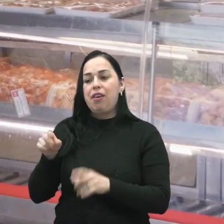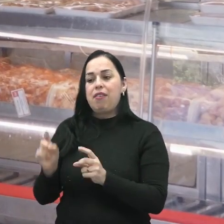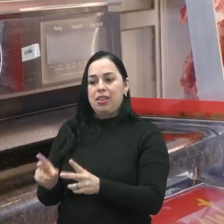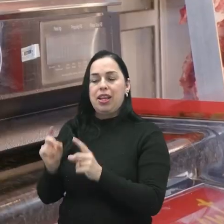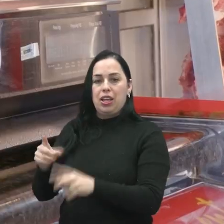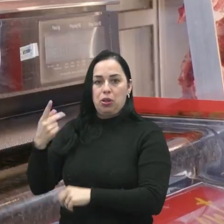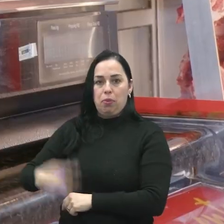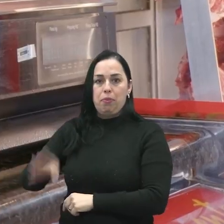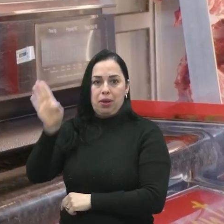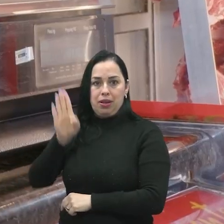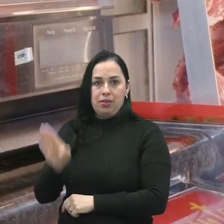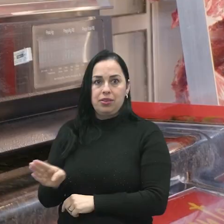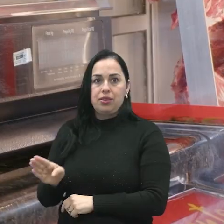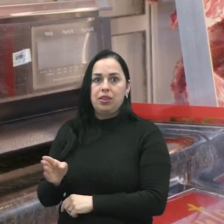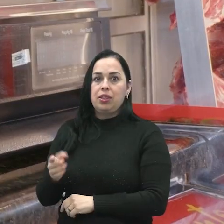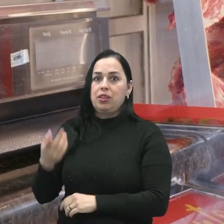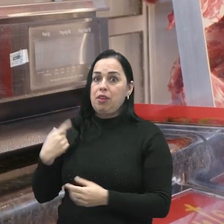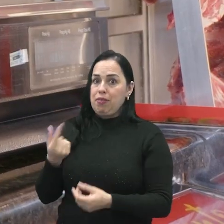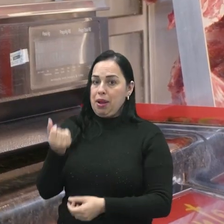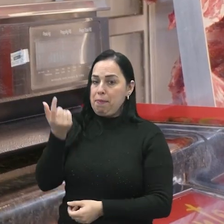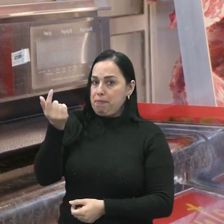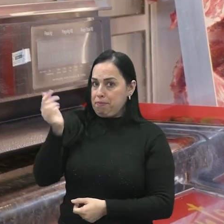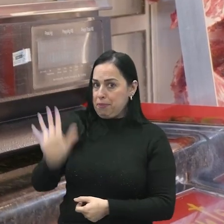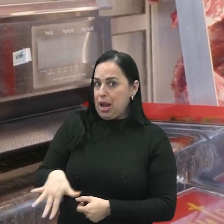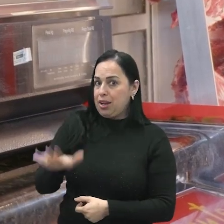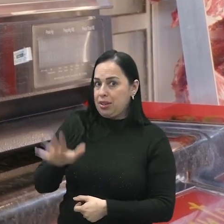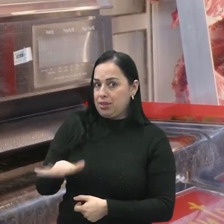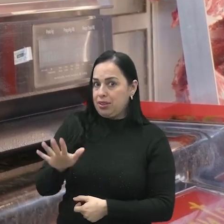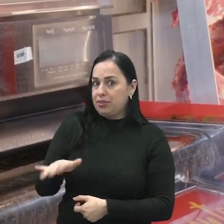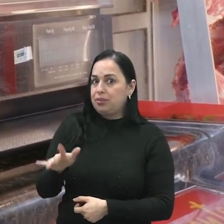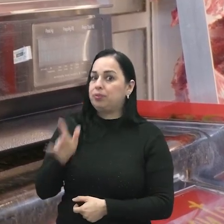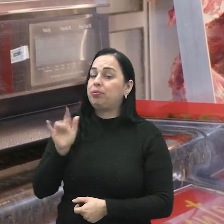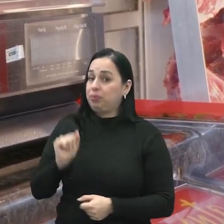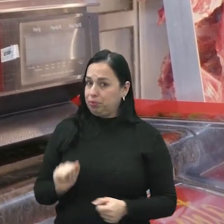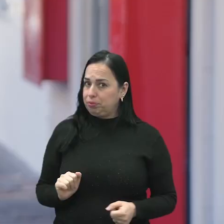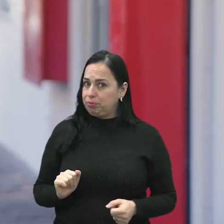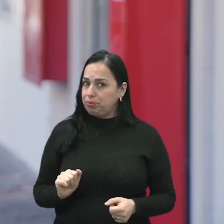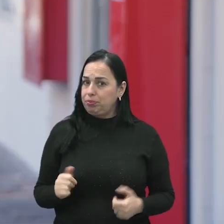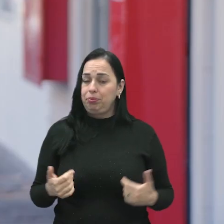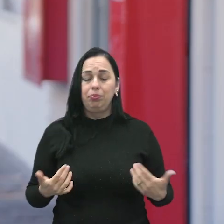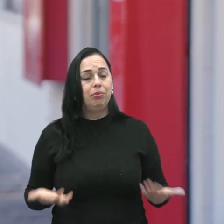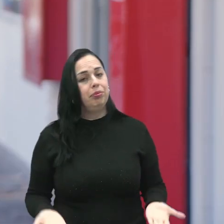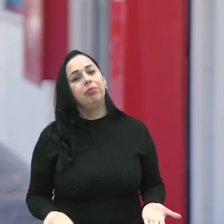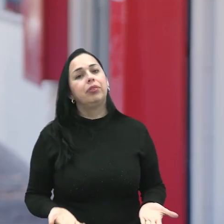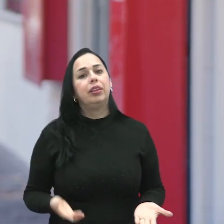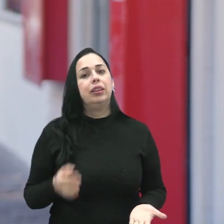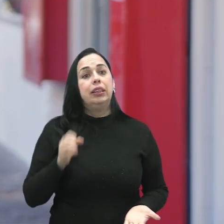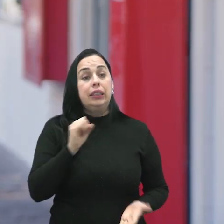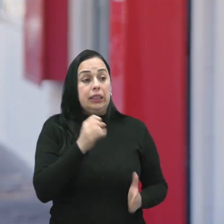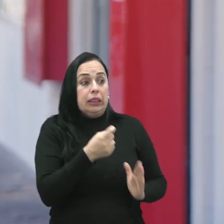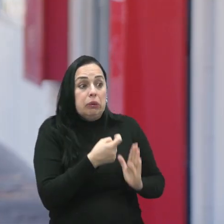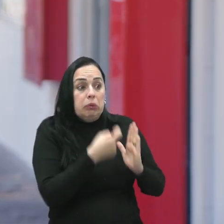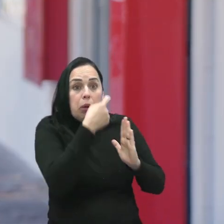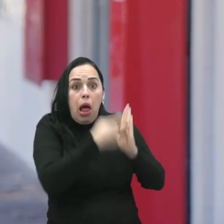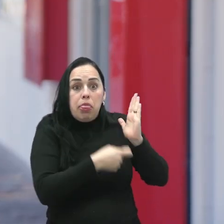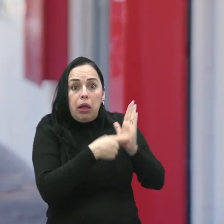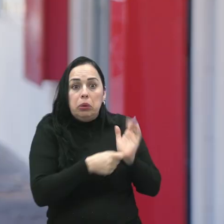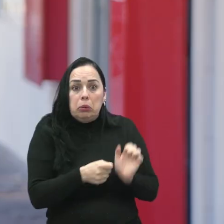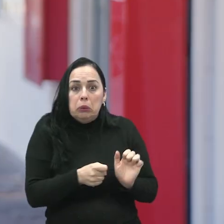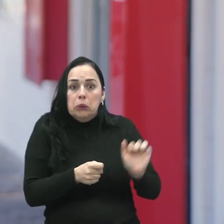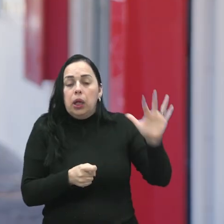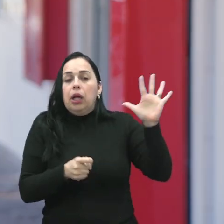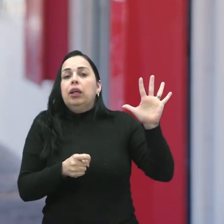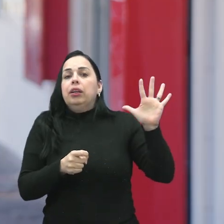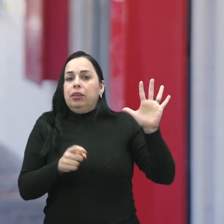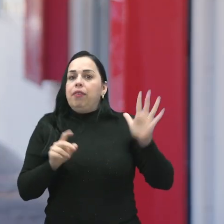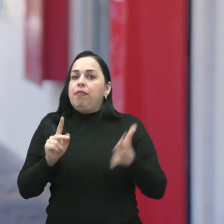Brasil e os preços vão baixar, seguindo a lei da oferta e procura? Se tiver uma taxação muito alta,